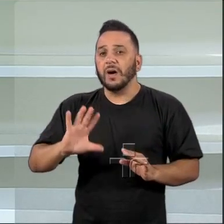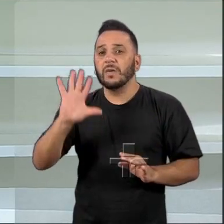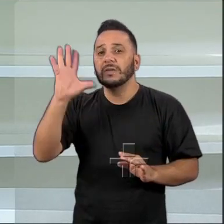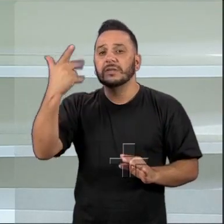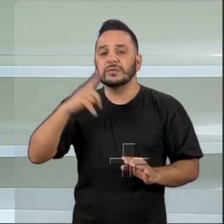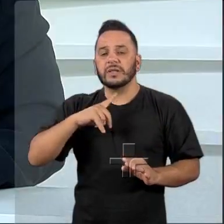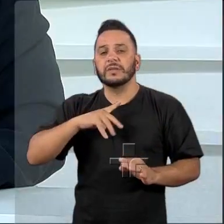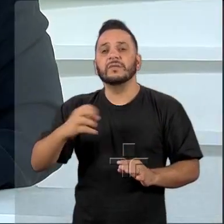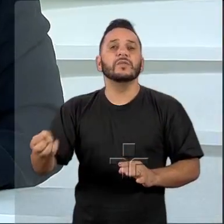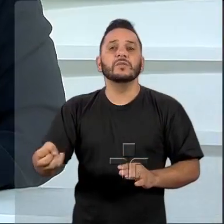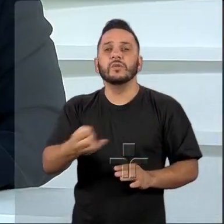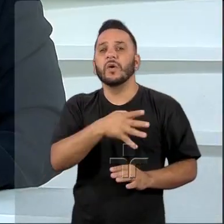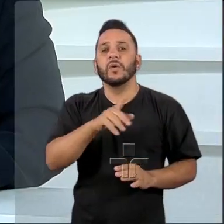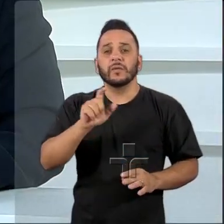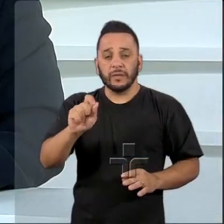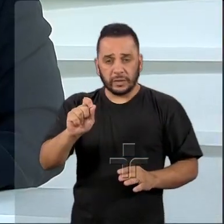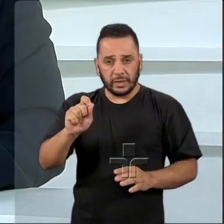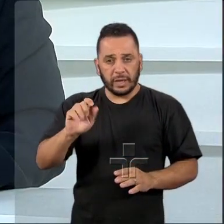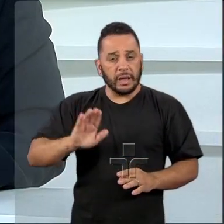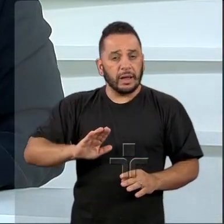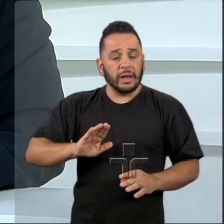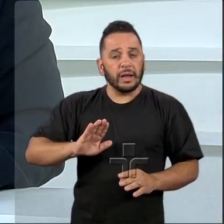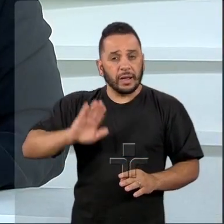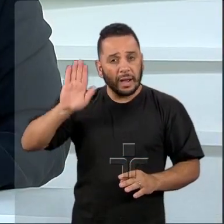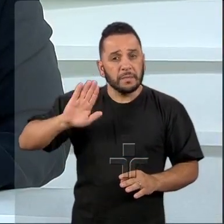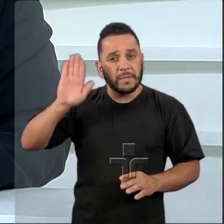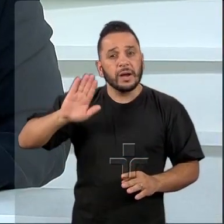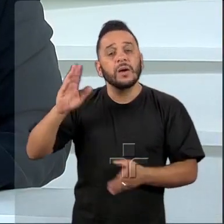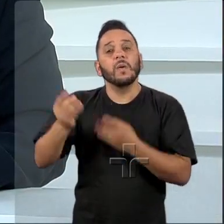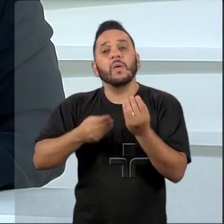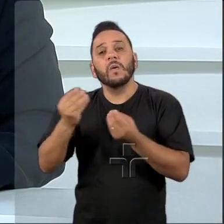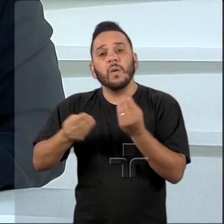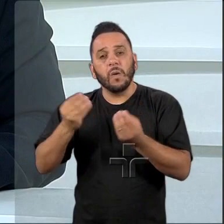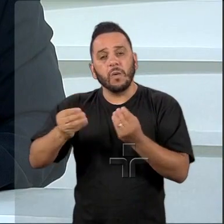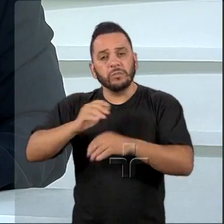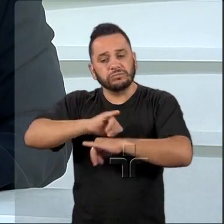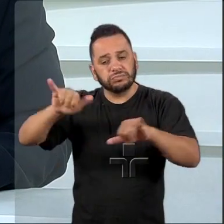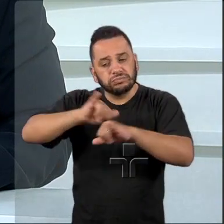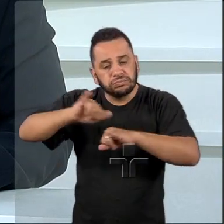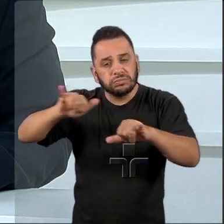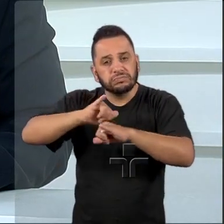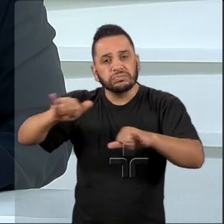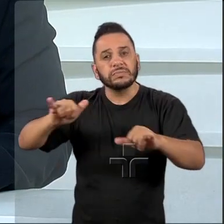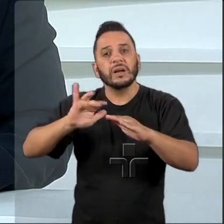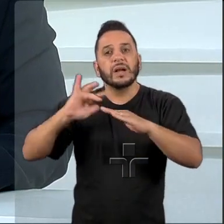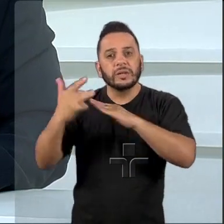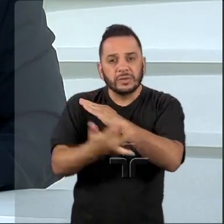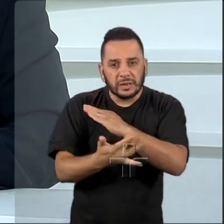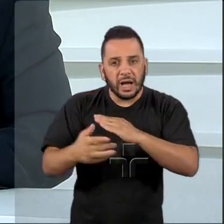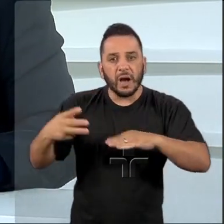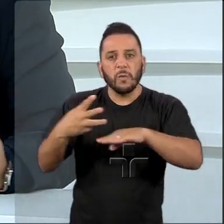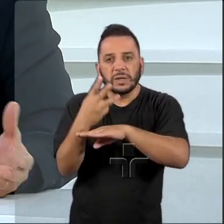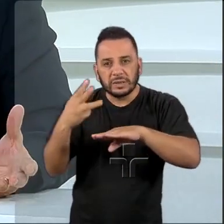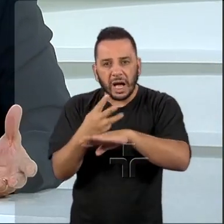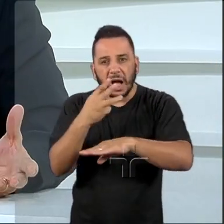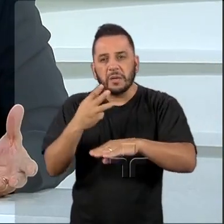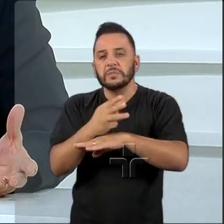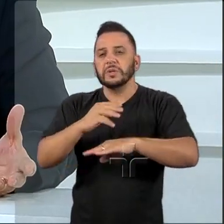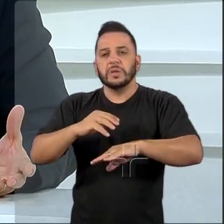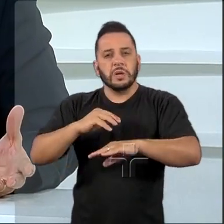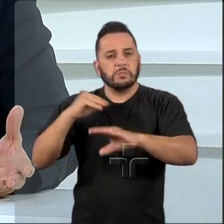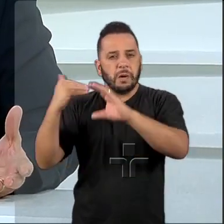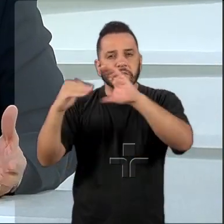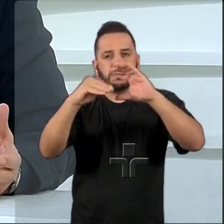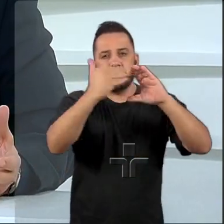novidade brutal, que foi essa campanha por meio de redes sociais, sobretudo de WhatsApp. Né? Isso aí arrebentou o